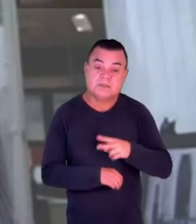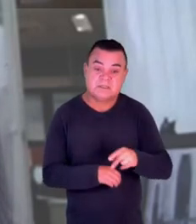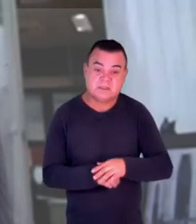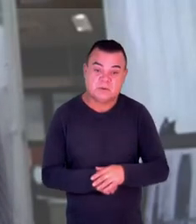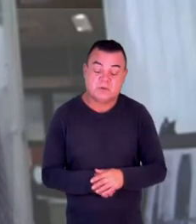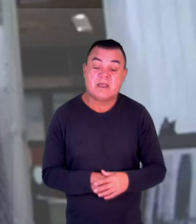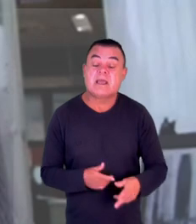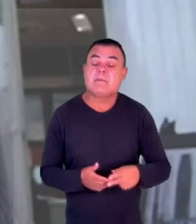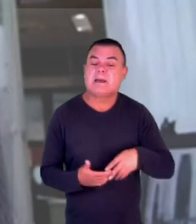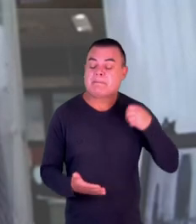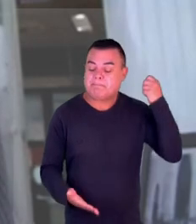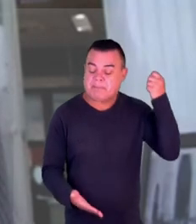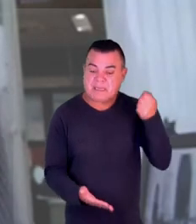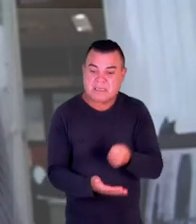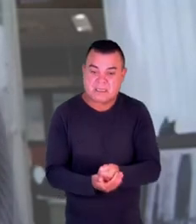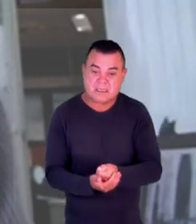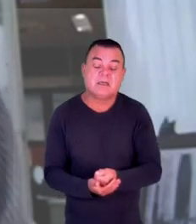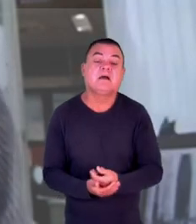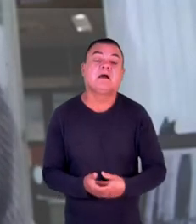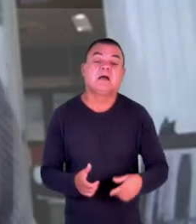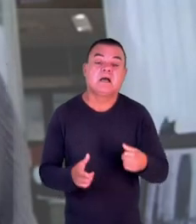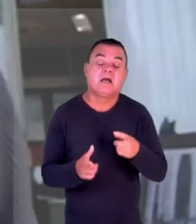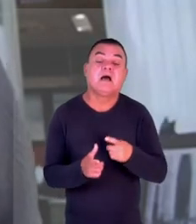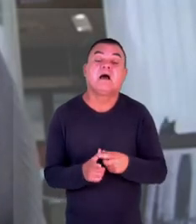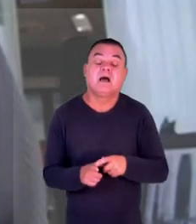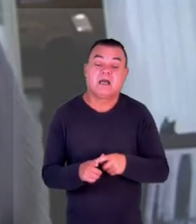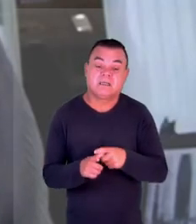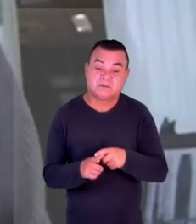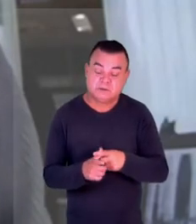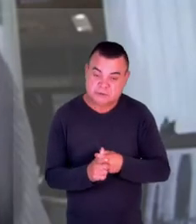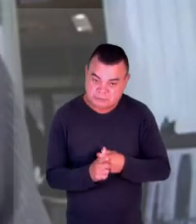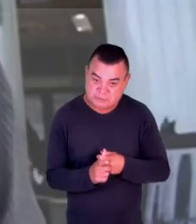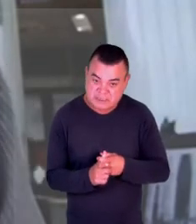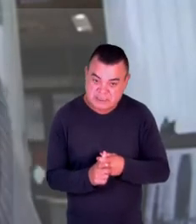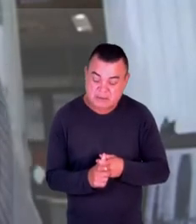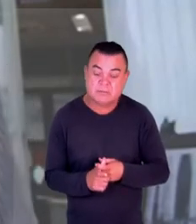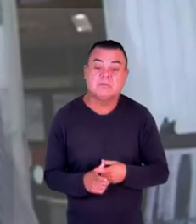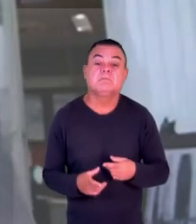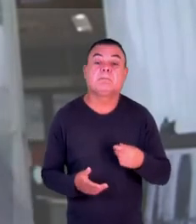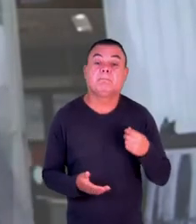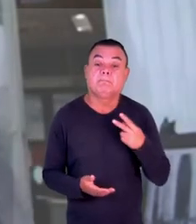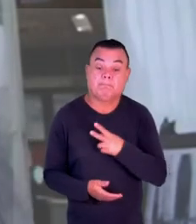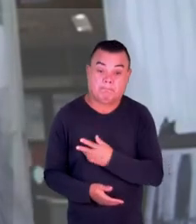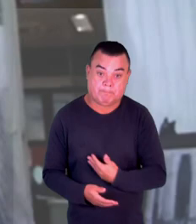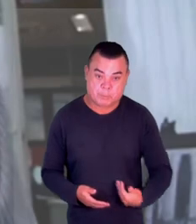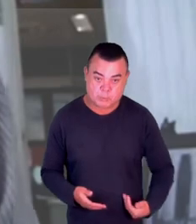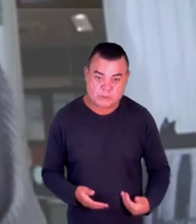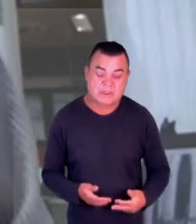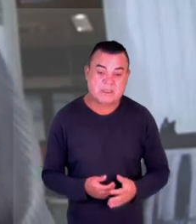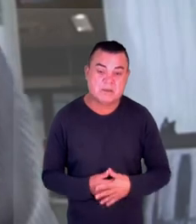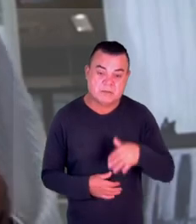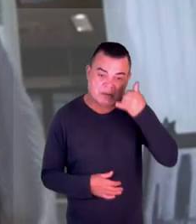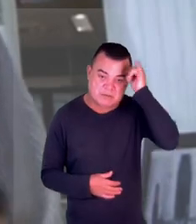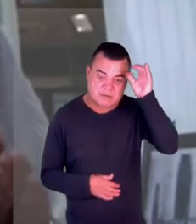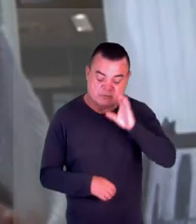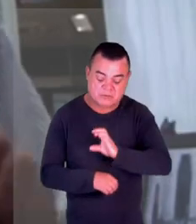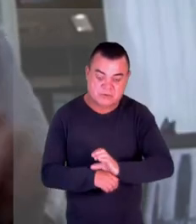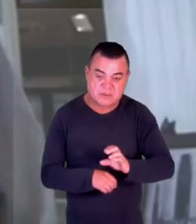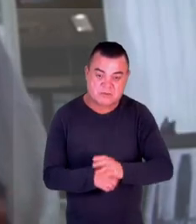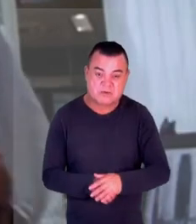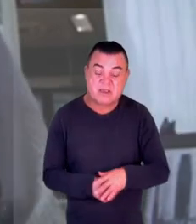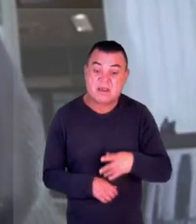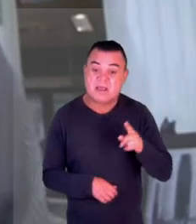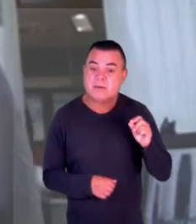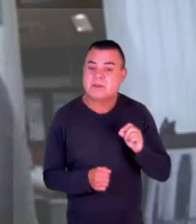dívida pública de uma dívida pública cuja previsão constitucional era de ter sido